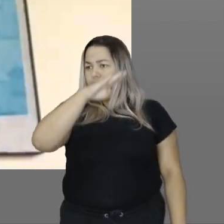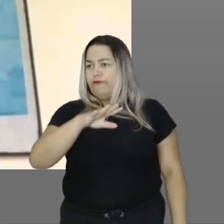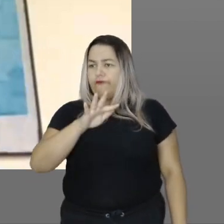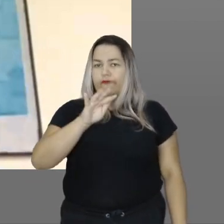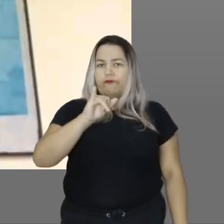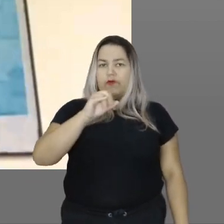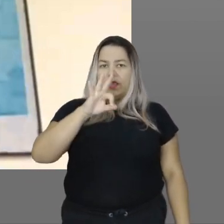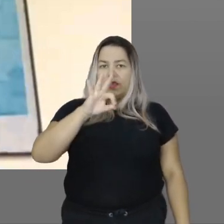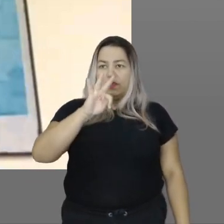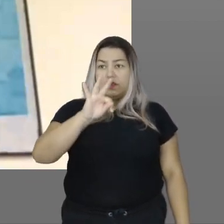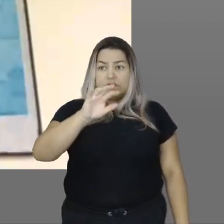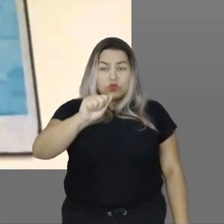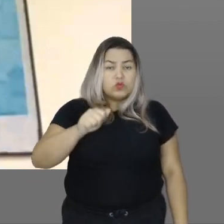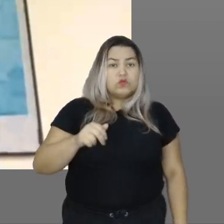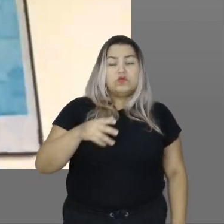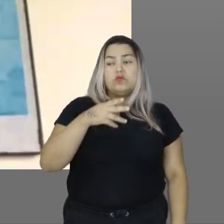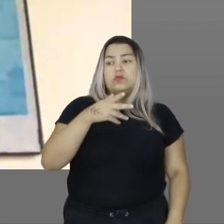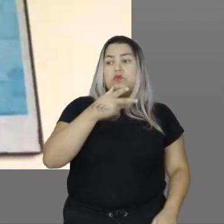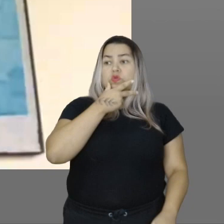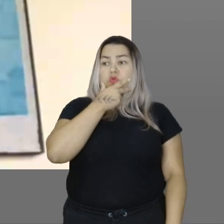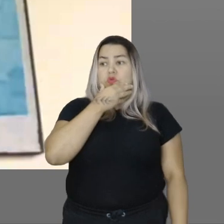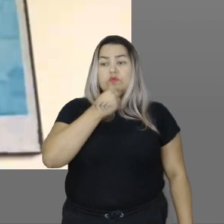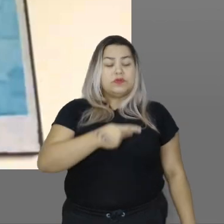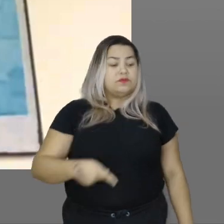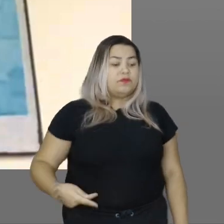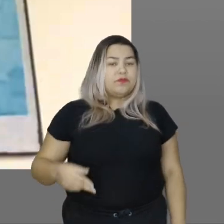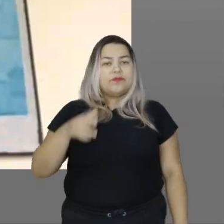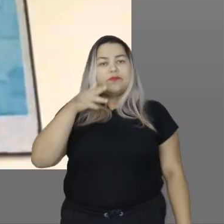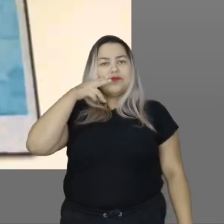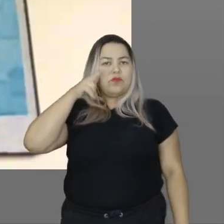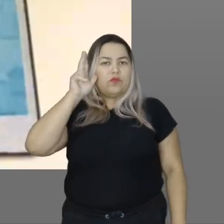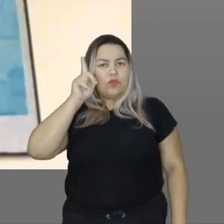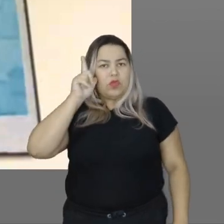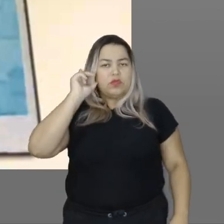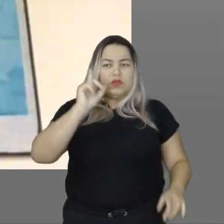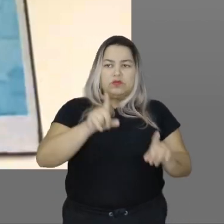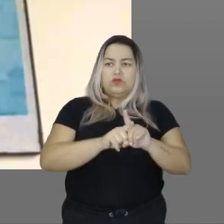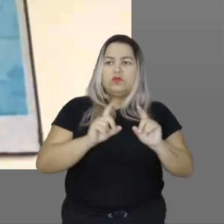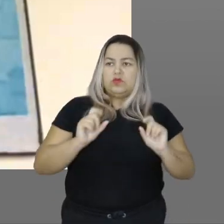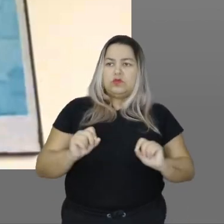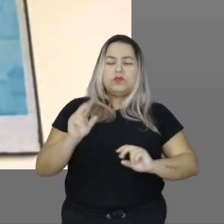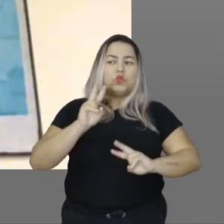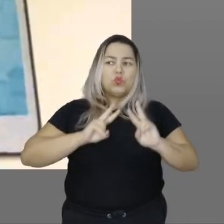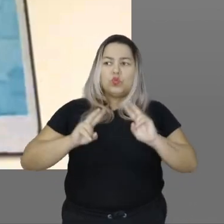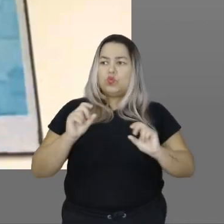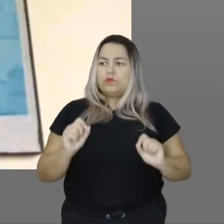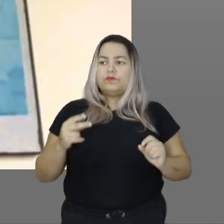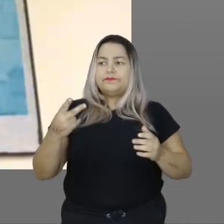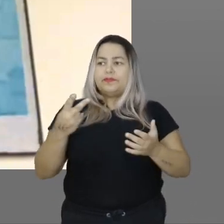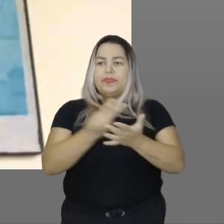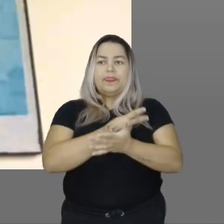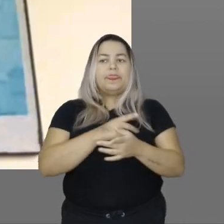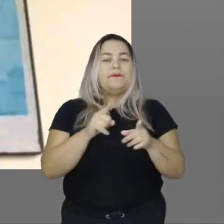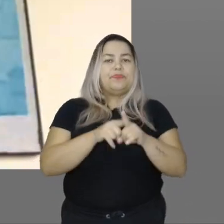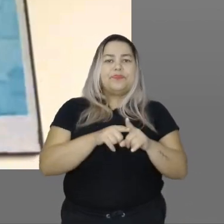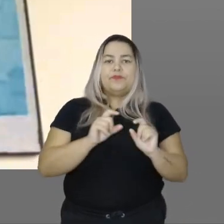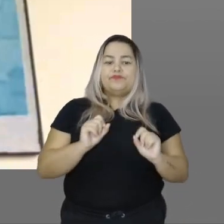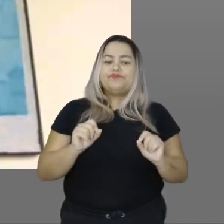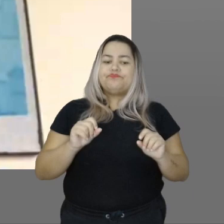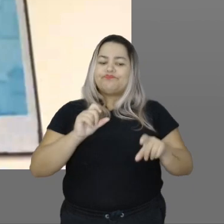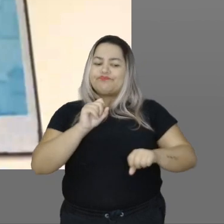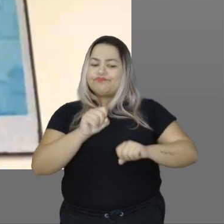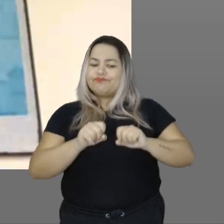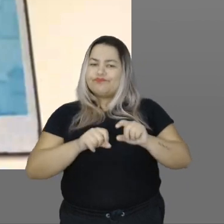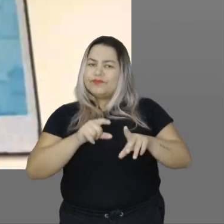do presidente anterior, foi exatamente o volume de divisões, de implantação